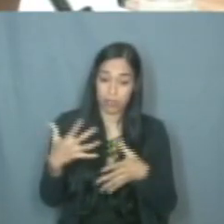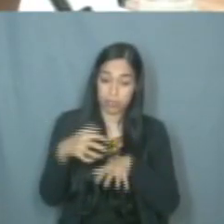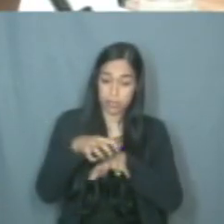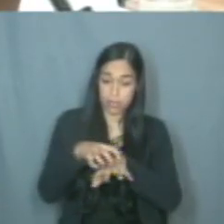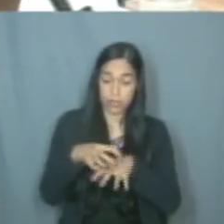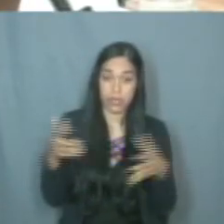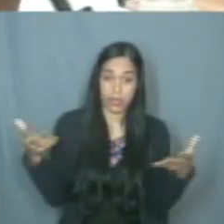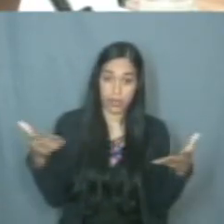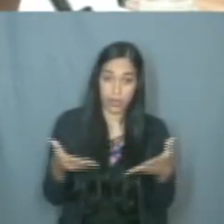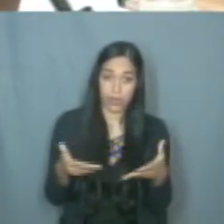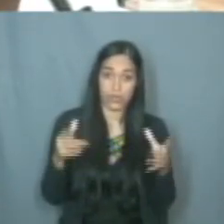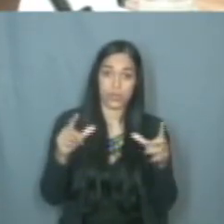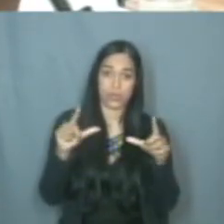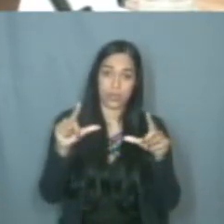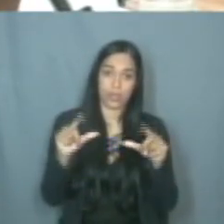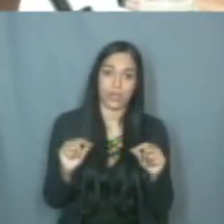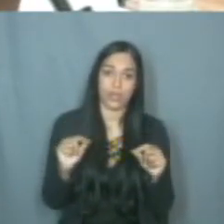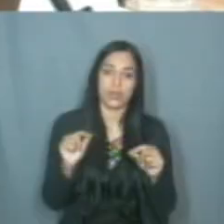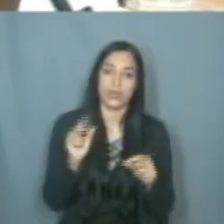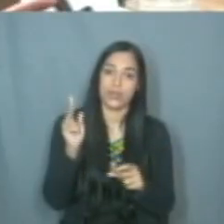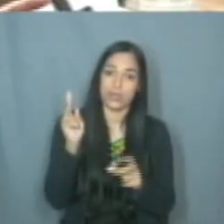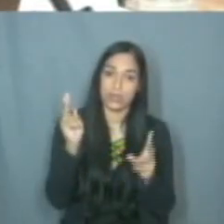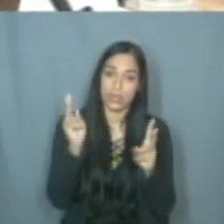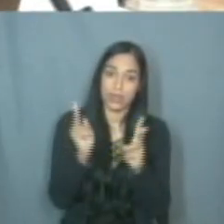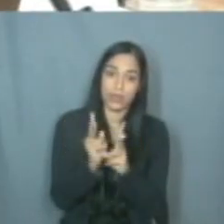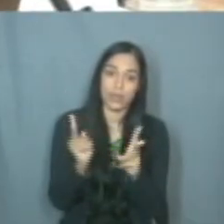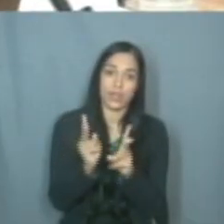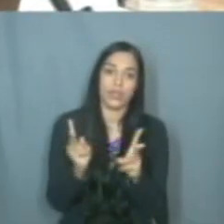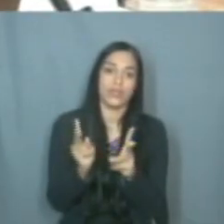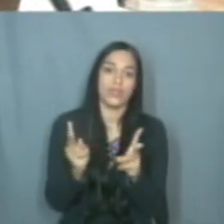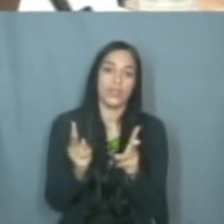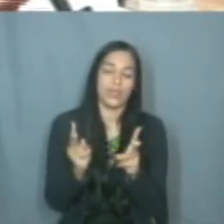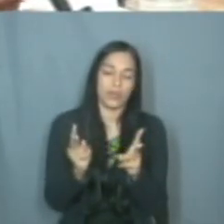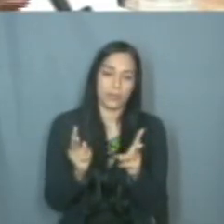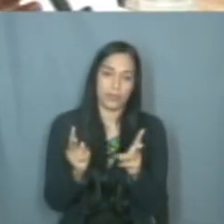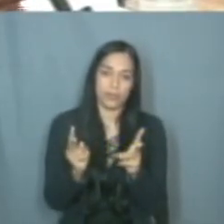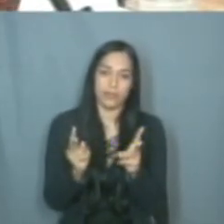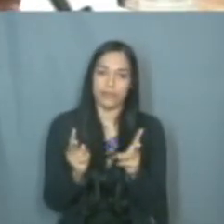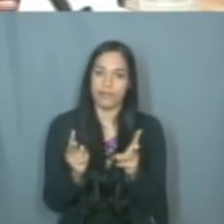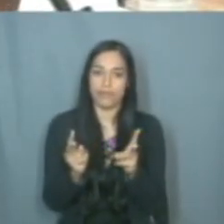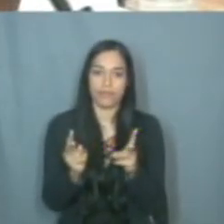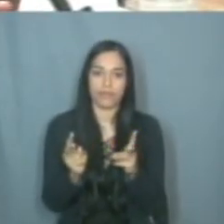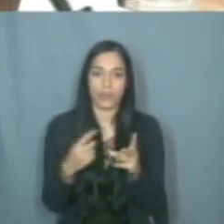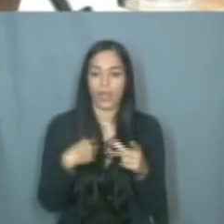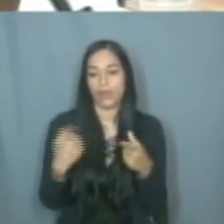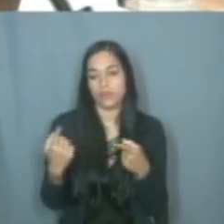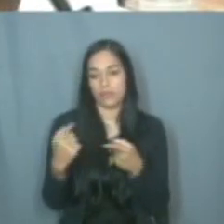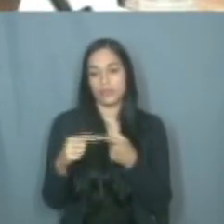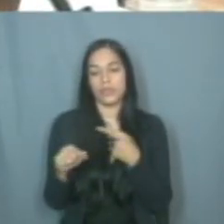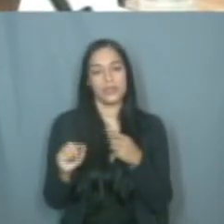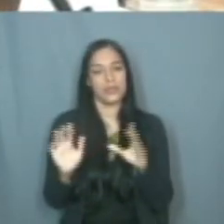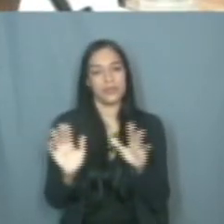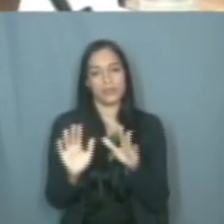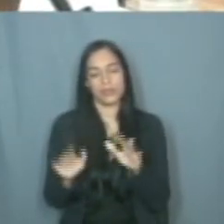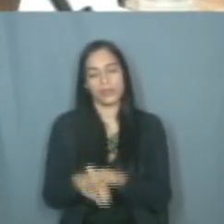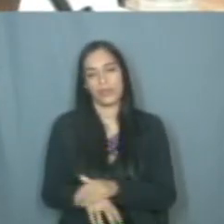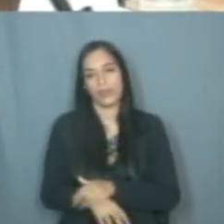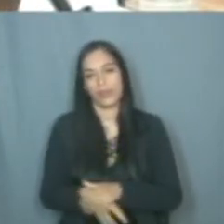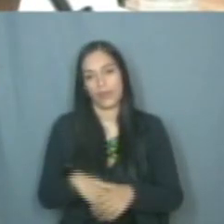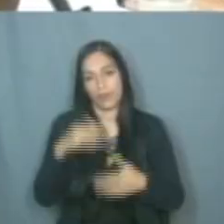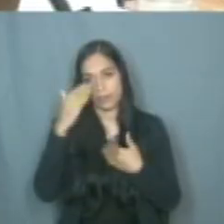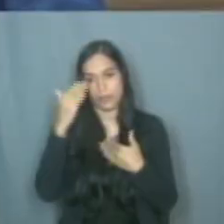Recife hoje, reduzir ainda mais a velocidade é algo completamente surreal e não tem como fazer. Muito